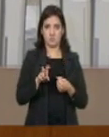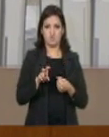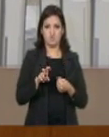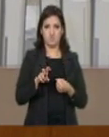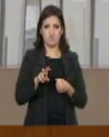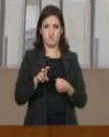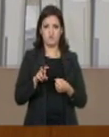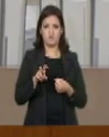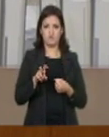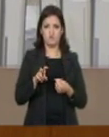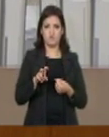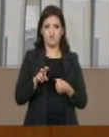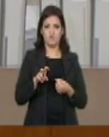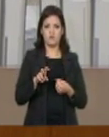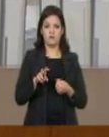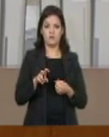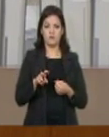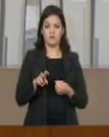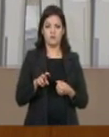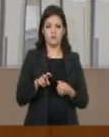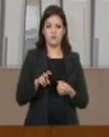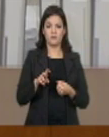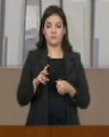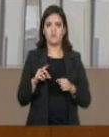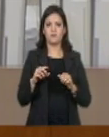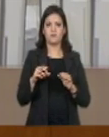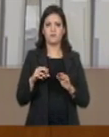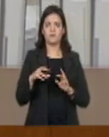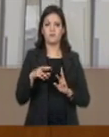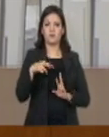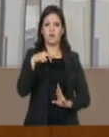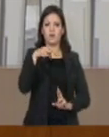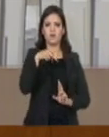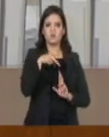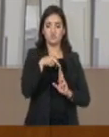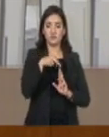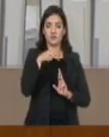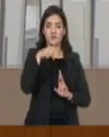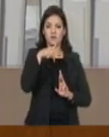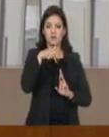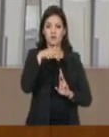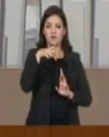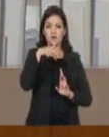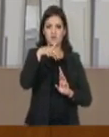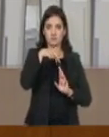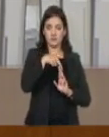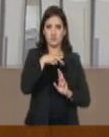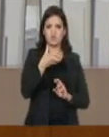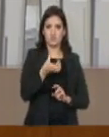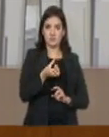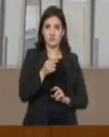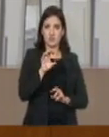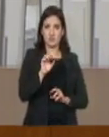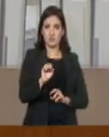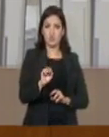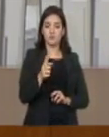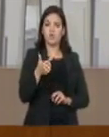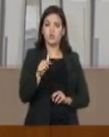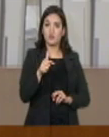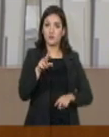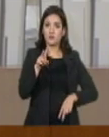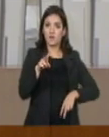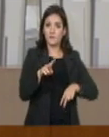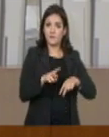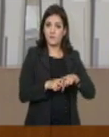Ministro Dias Toffoli consulta a Constituição Federal. Inciso 68. Não haverá prisão civil por